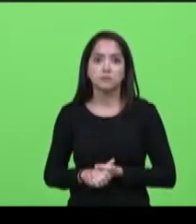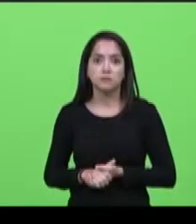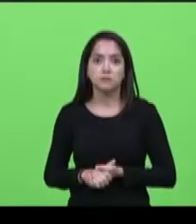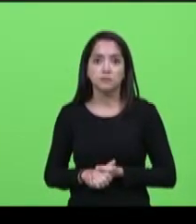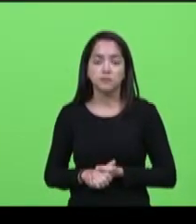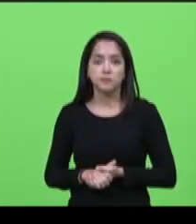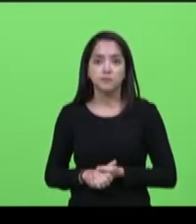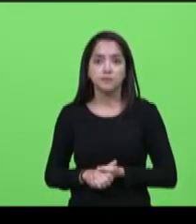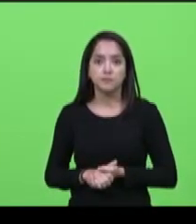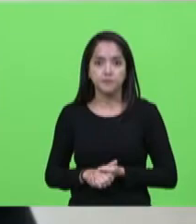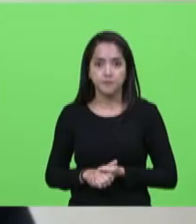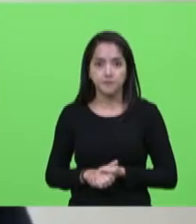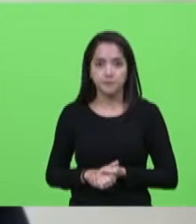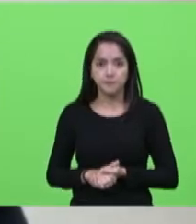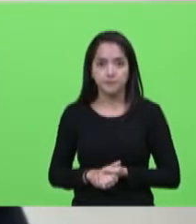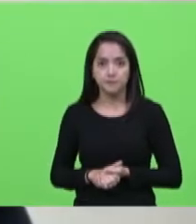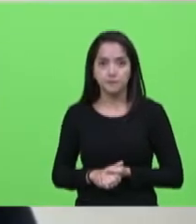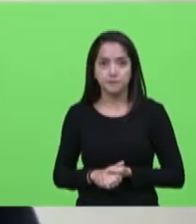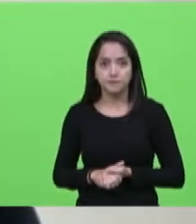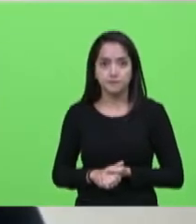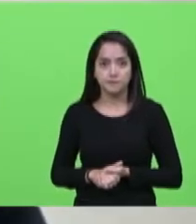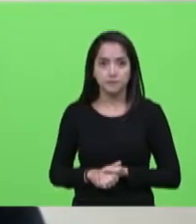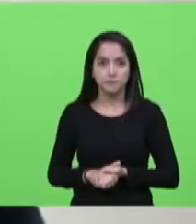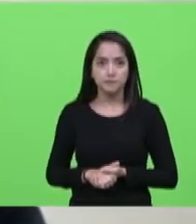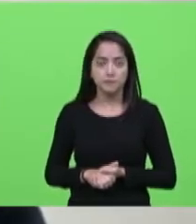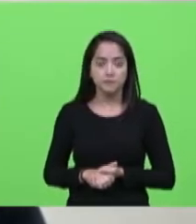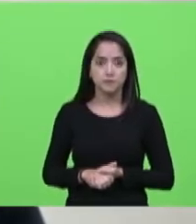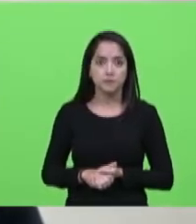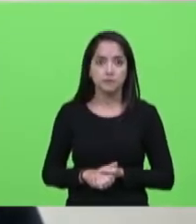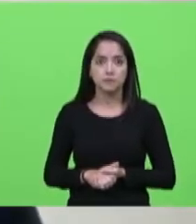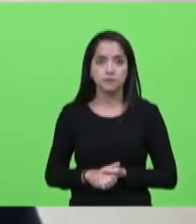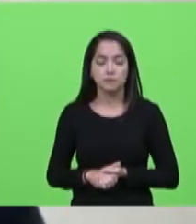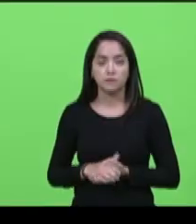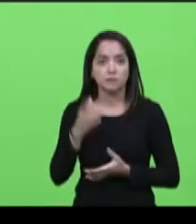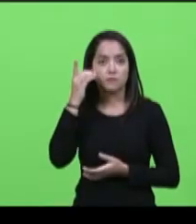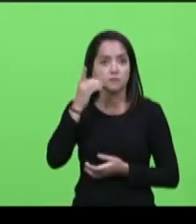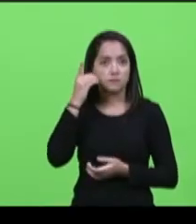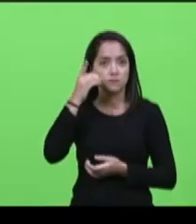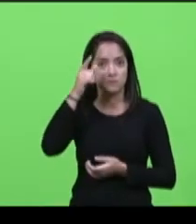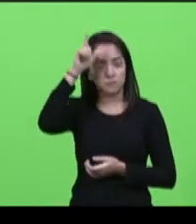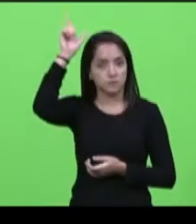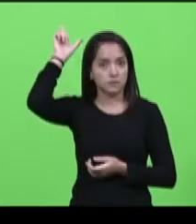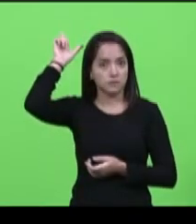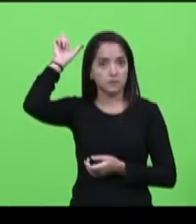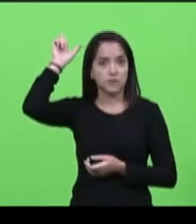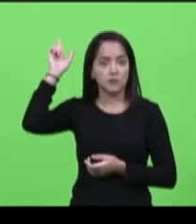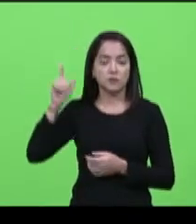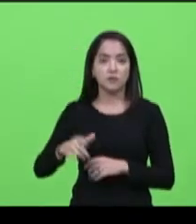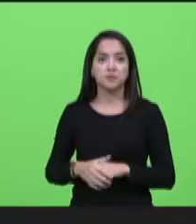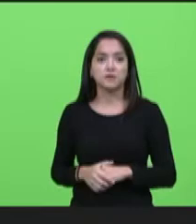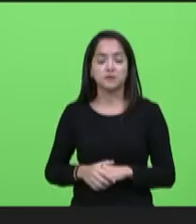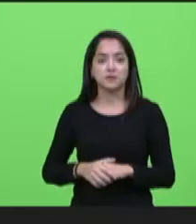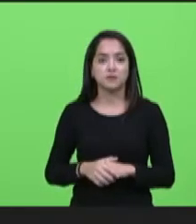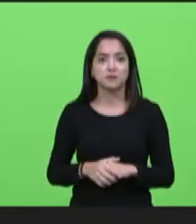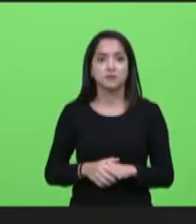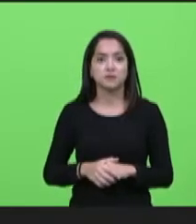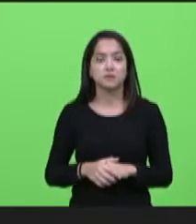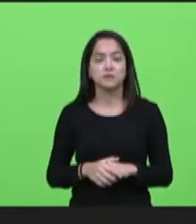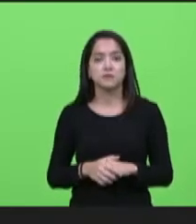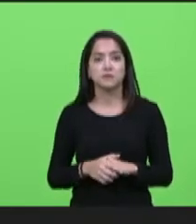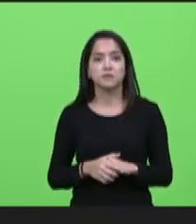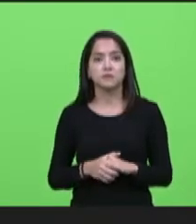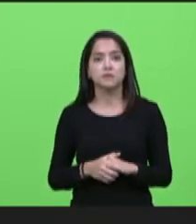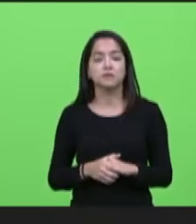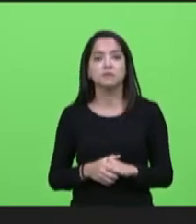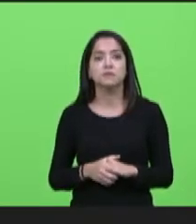Registrado, deputada Ada de Luca, tem a palavra o deputado Sargento Lima. Senhor presidente, senhores deputados, senhoras deputadas, a grande certeza